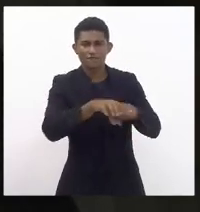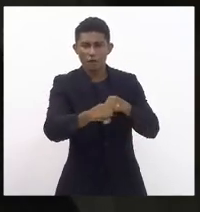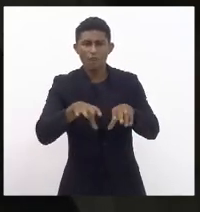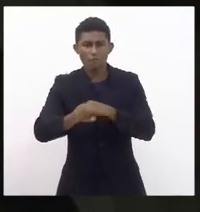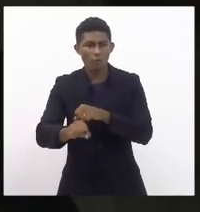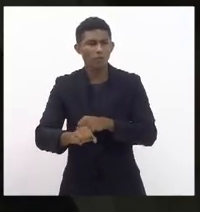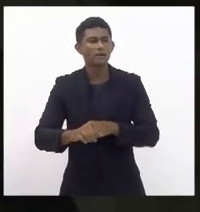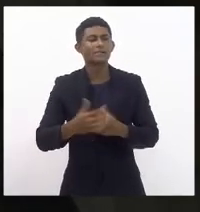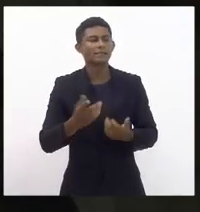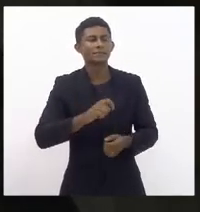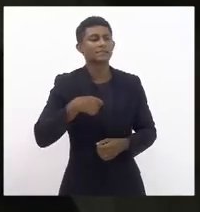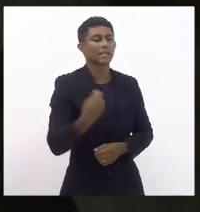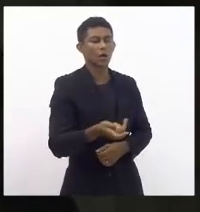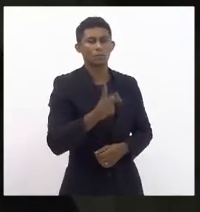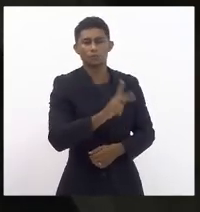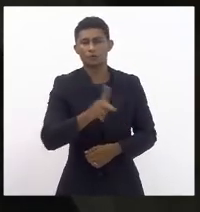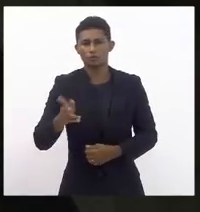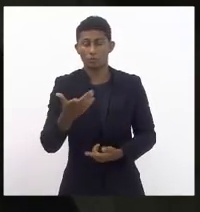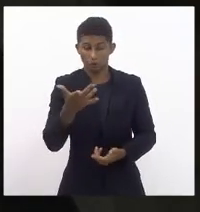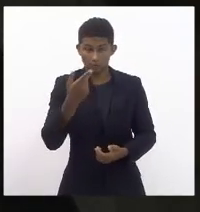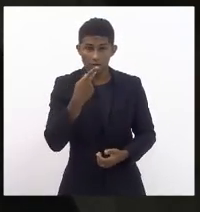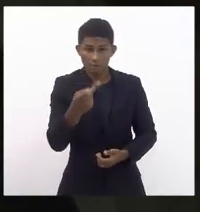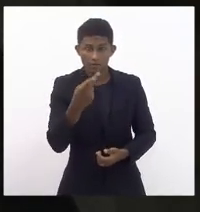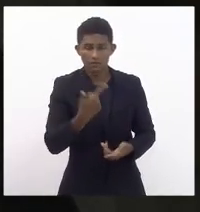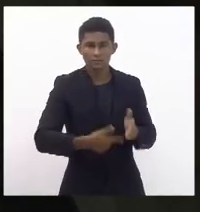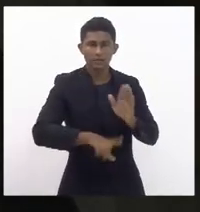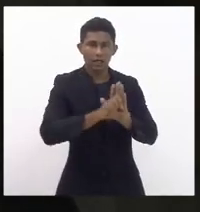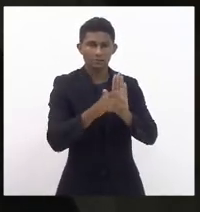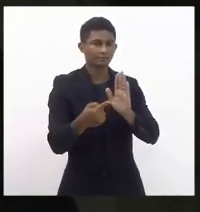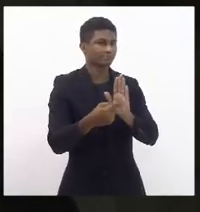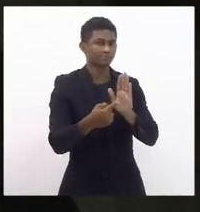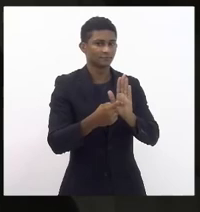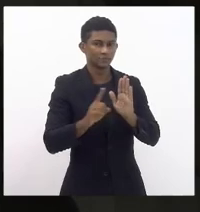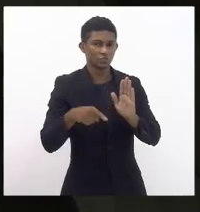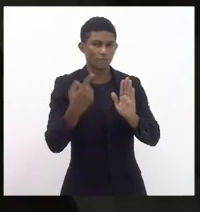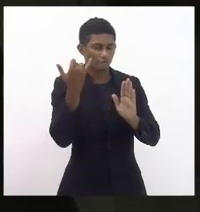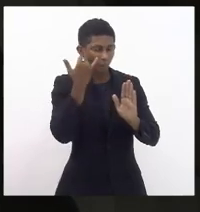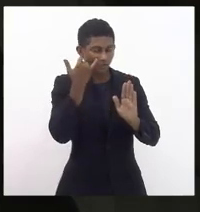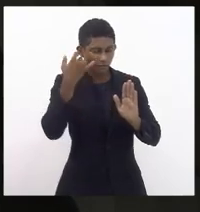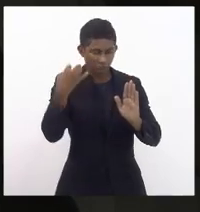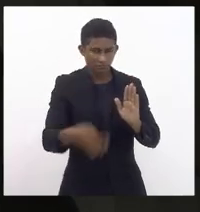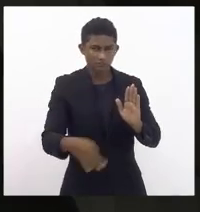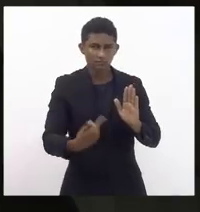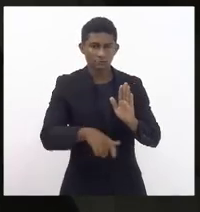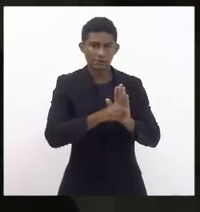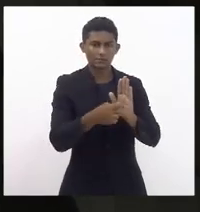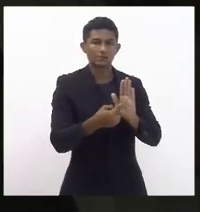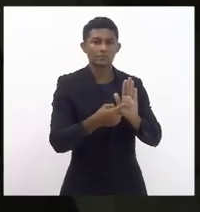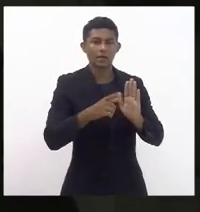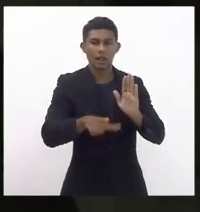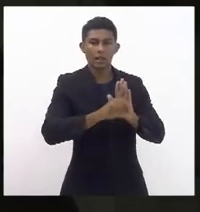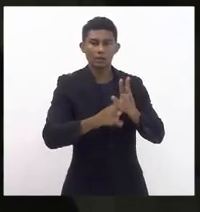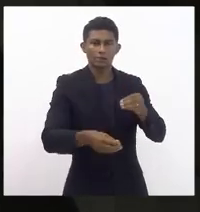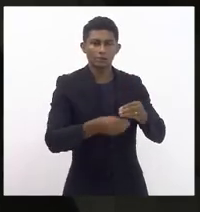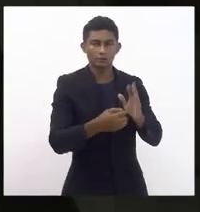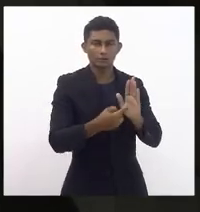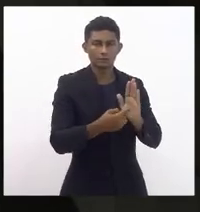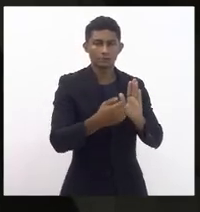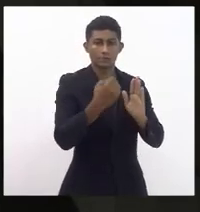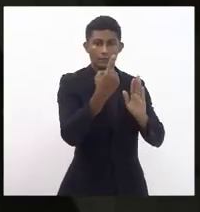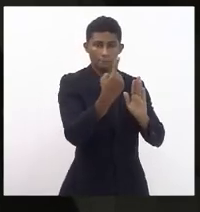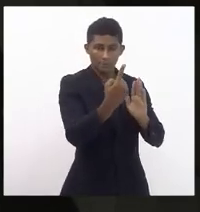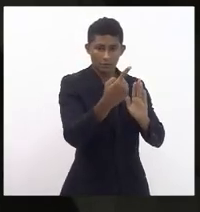condição de docente eu sinto aqui a lei é para que a gente não perca essa informação precisa eu me refiro aqui a lei complementar